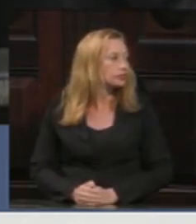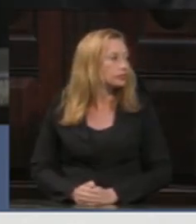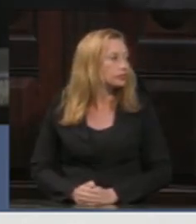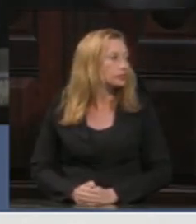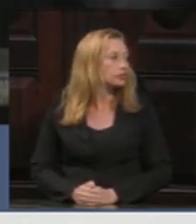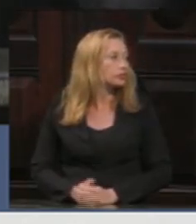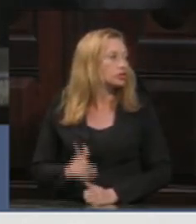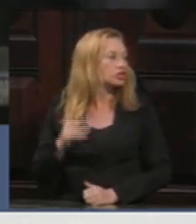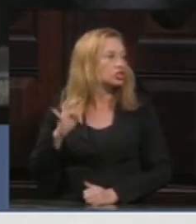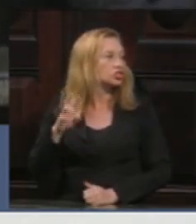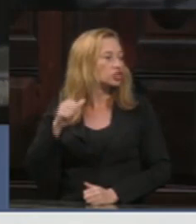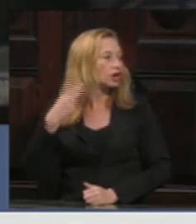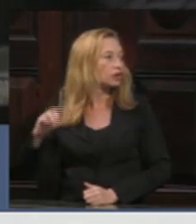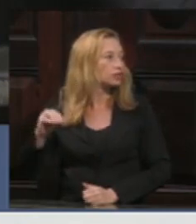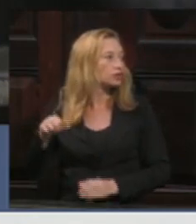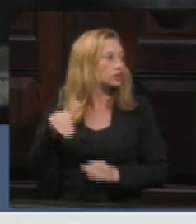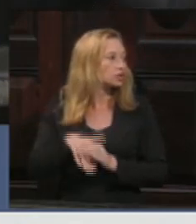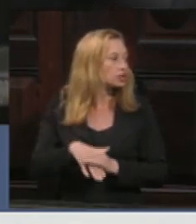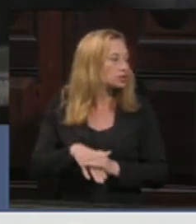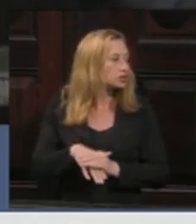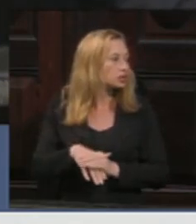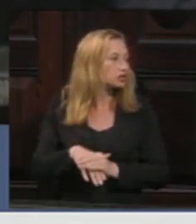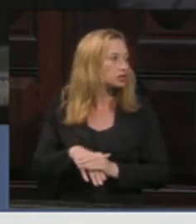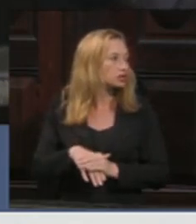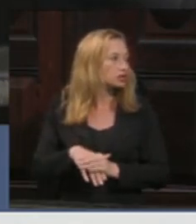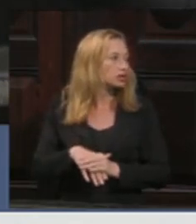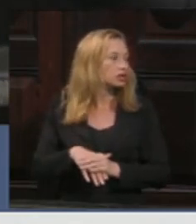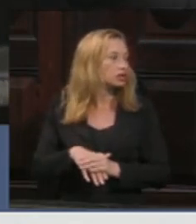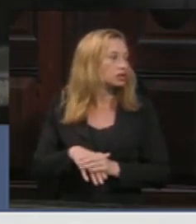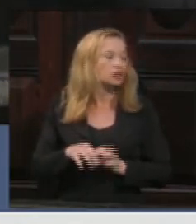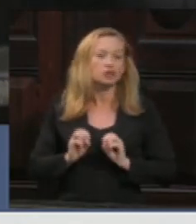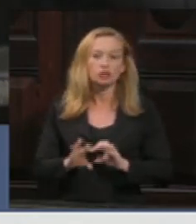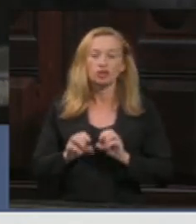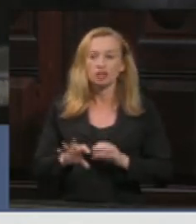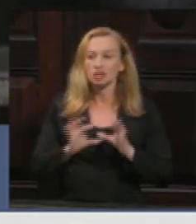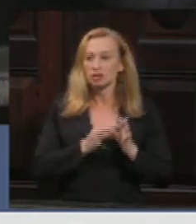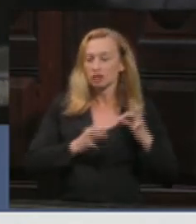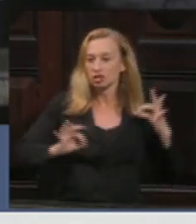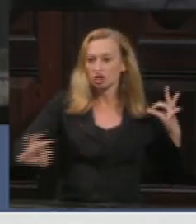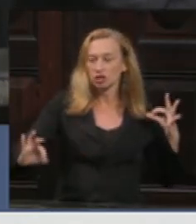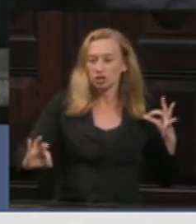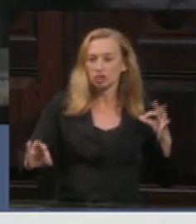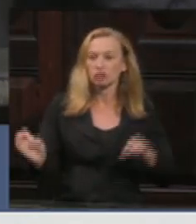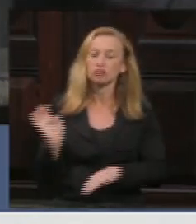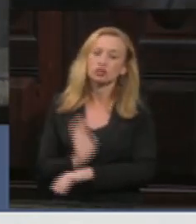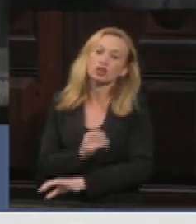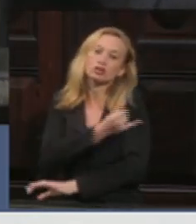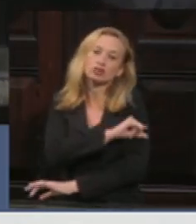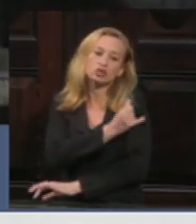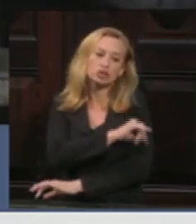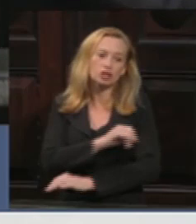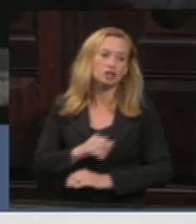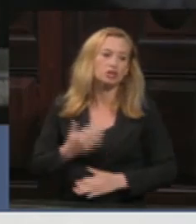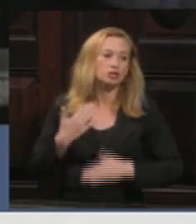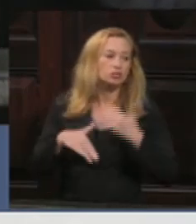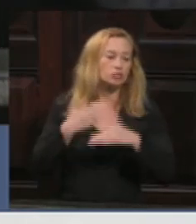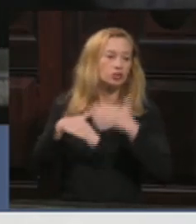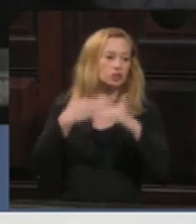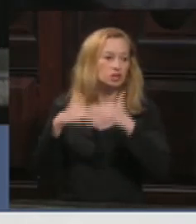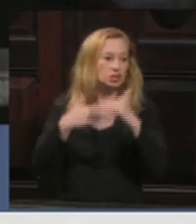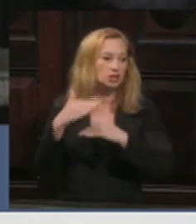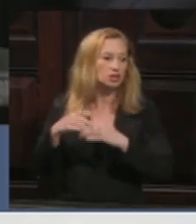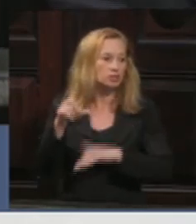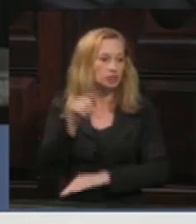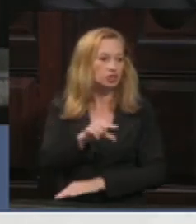gestão das eleições da Fundação Centro de Educação à Distância e Divulgação Científica do Estado do Rio de Janeiro, mediante processo consultivo para indicação